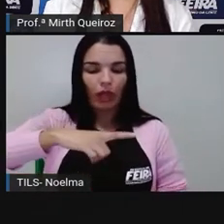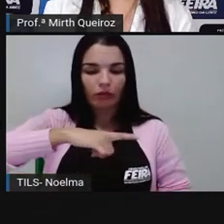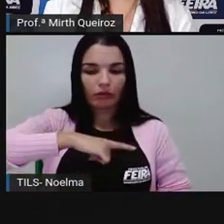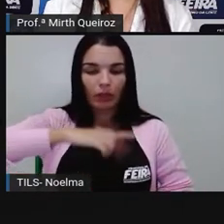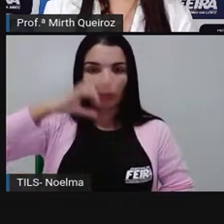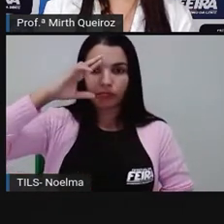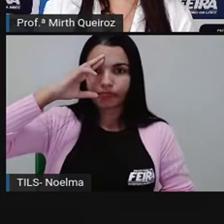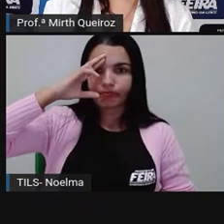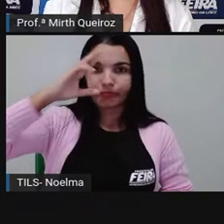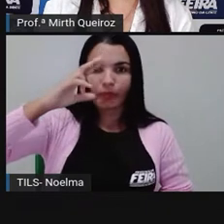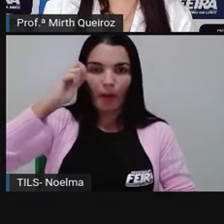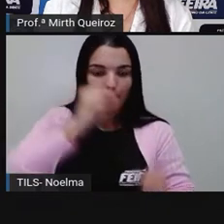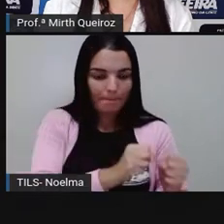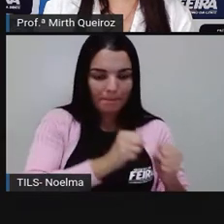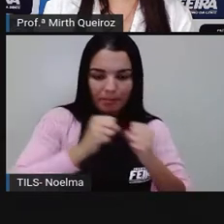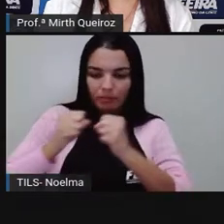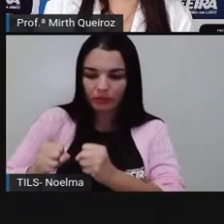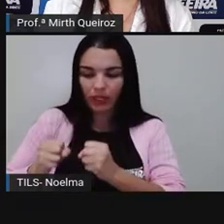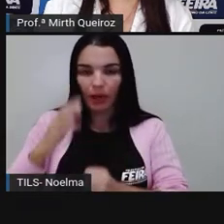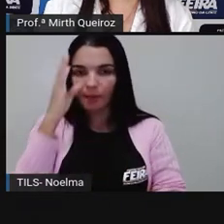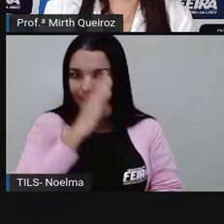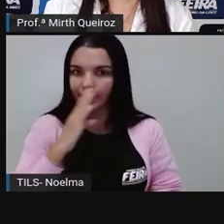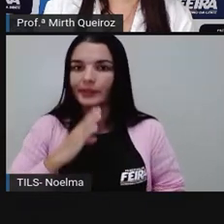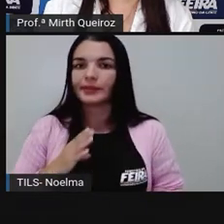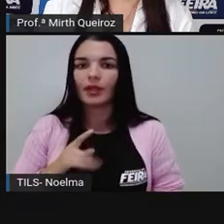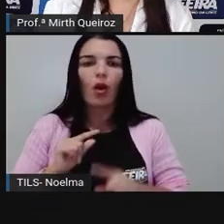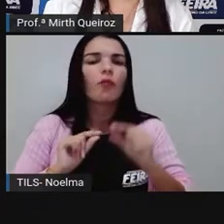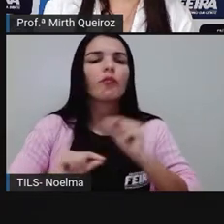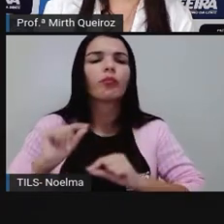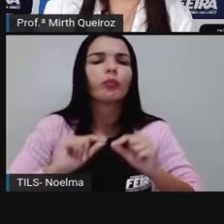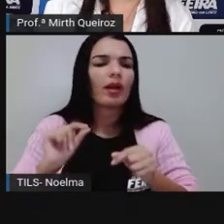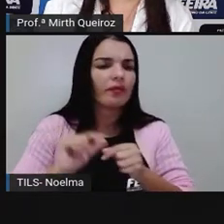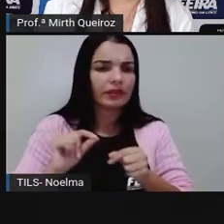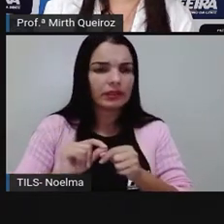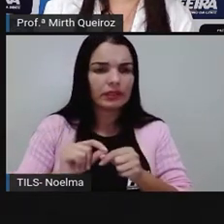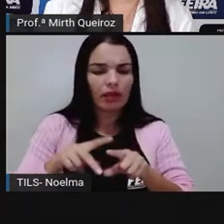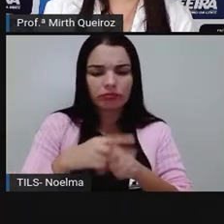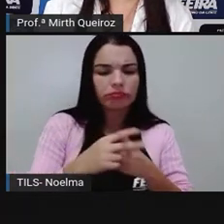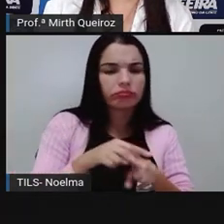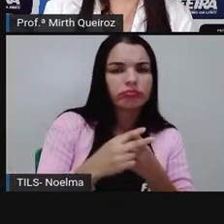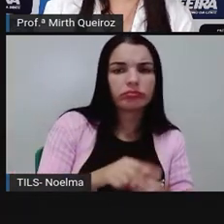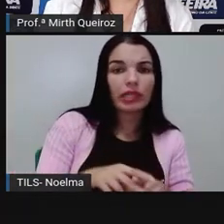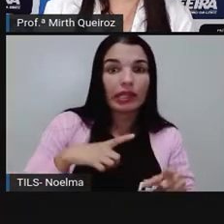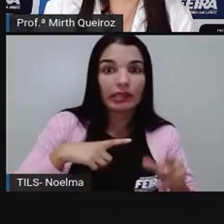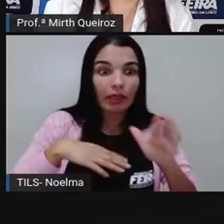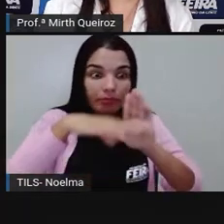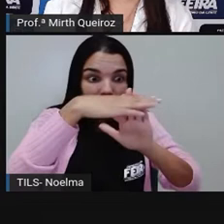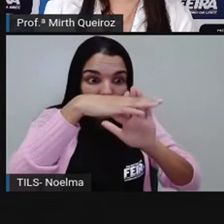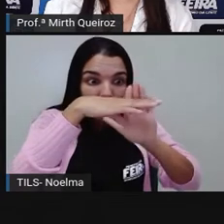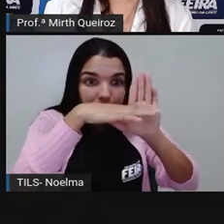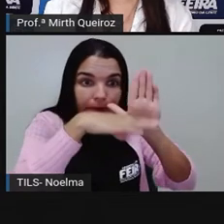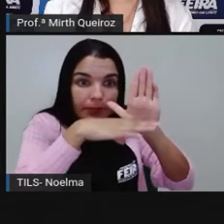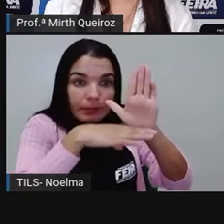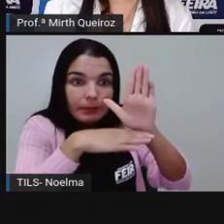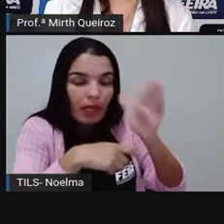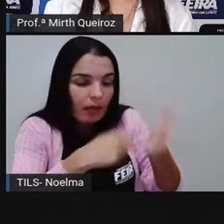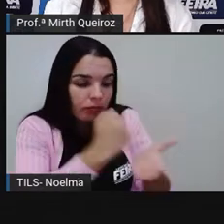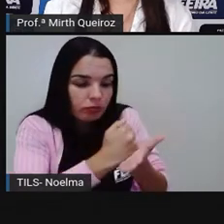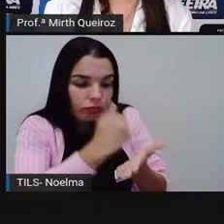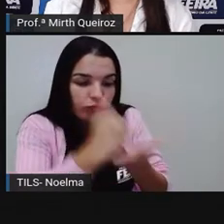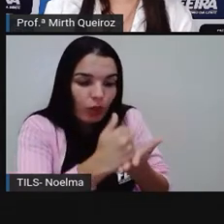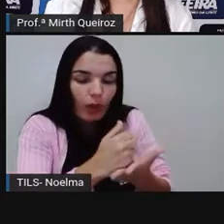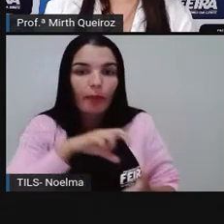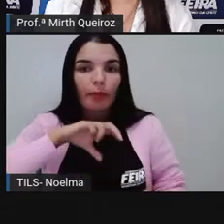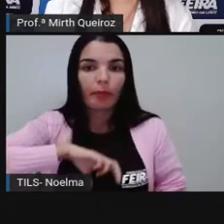sobre o Brasil. As funções dos governadores gerais estavam detalhadas em um documento português chamado aí